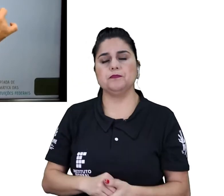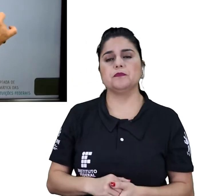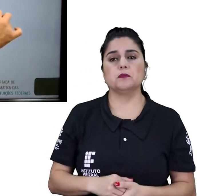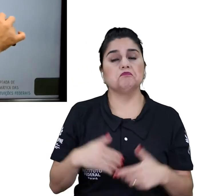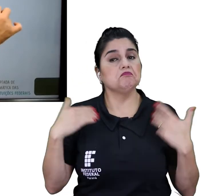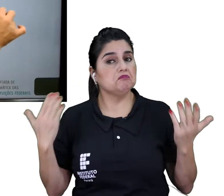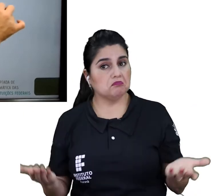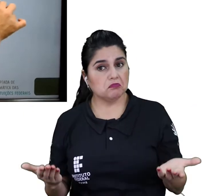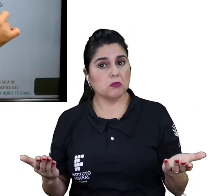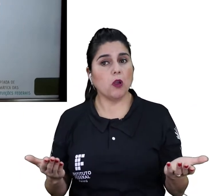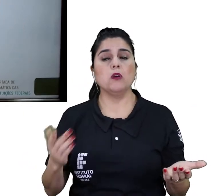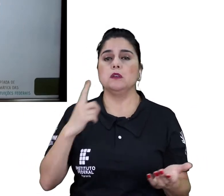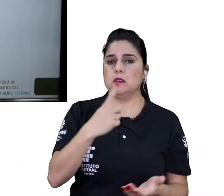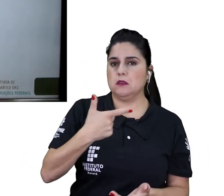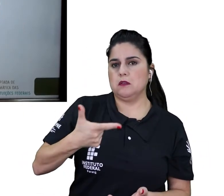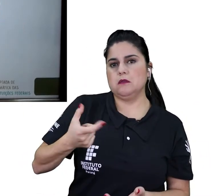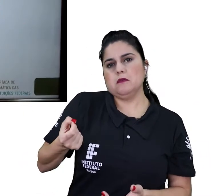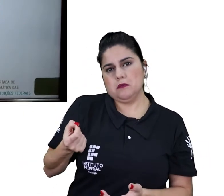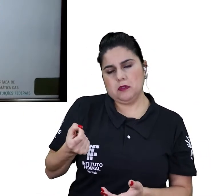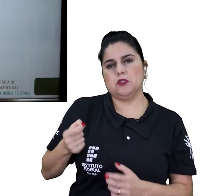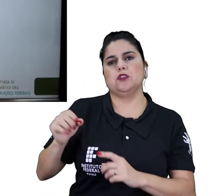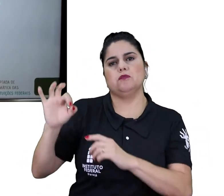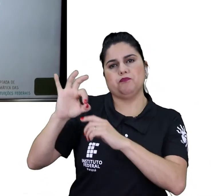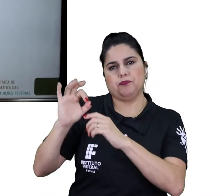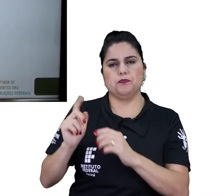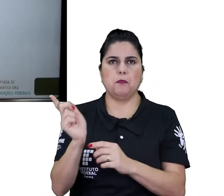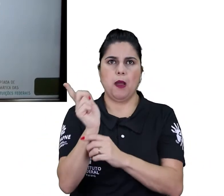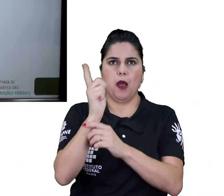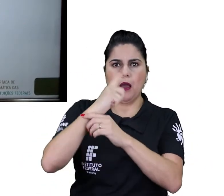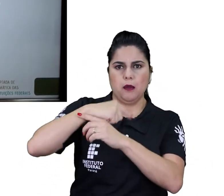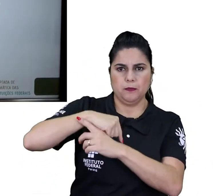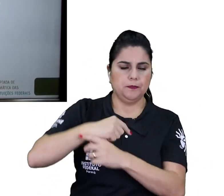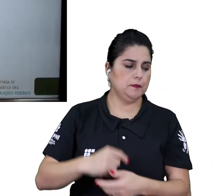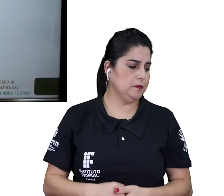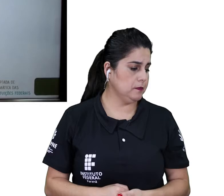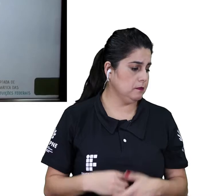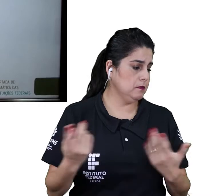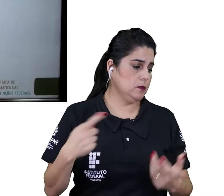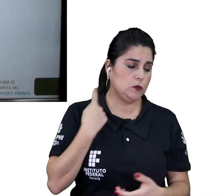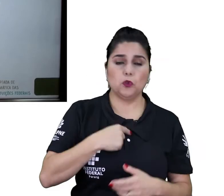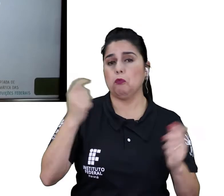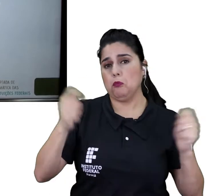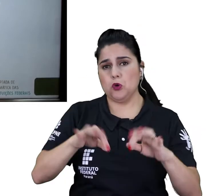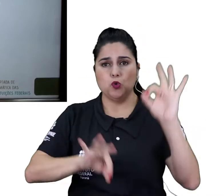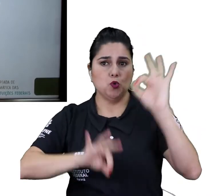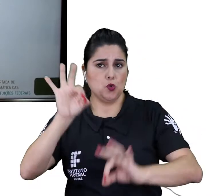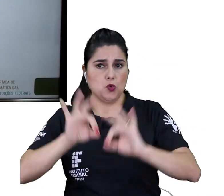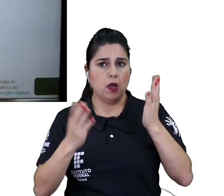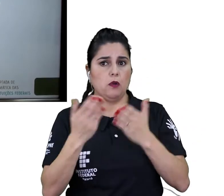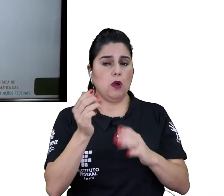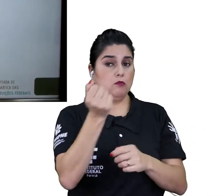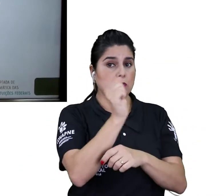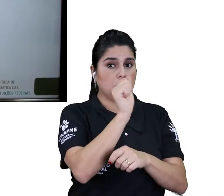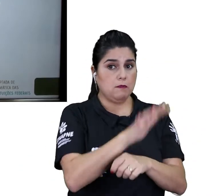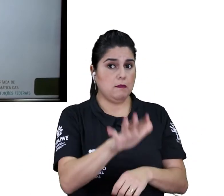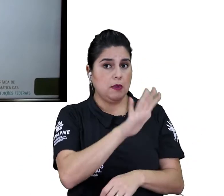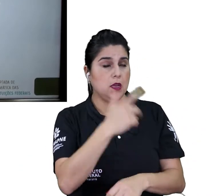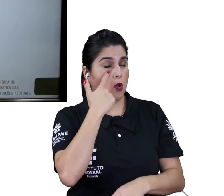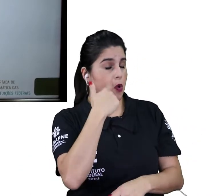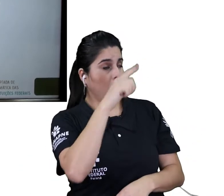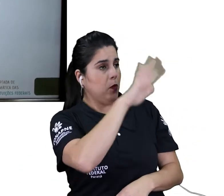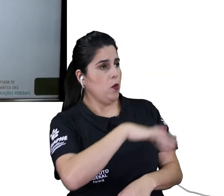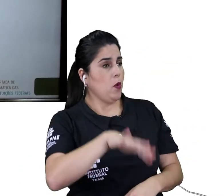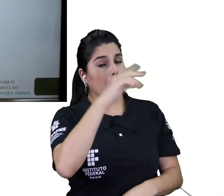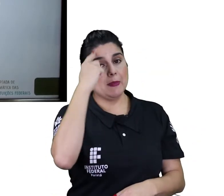seja, 120 graus. Então a gente já pode organizar as nossas relações, sabendo